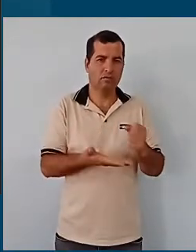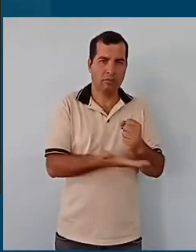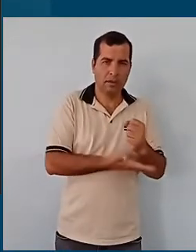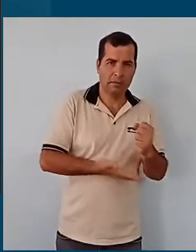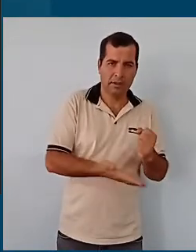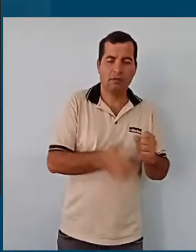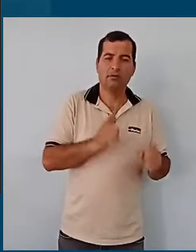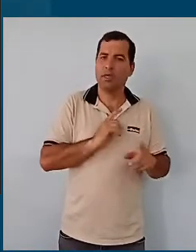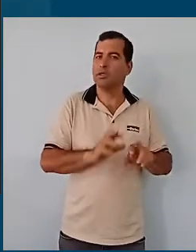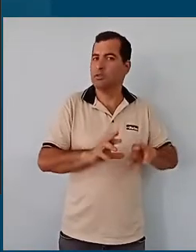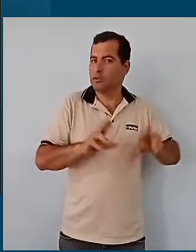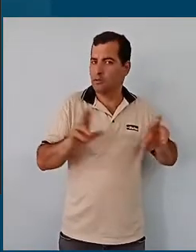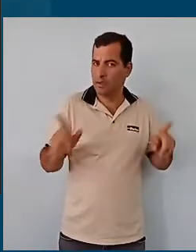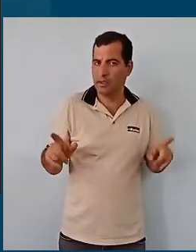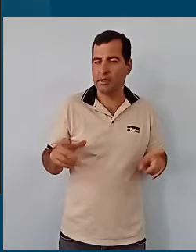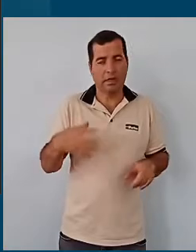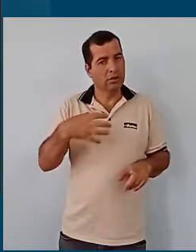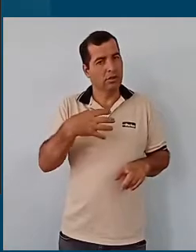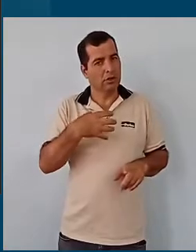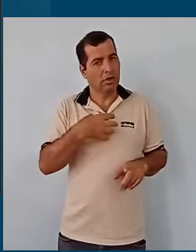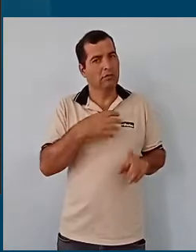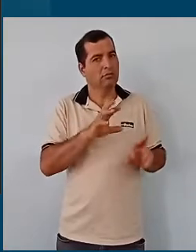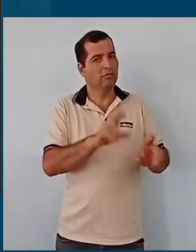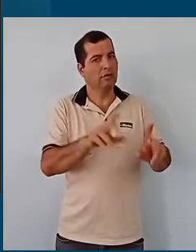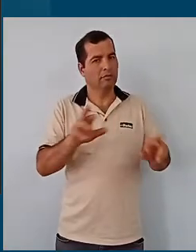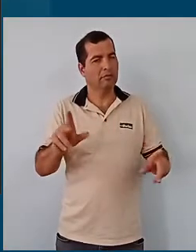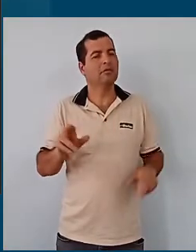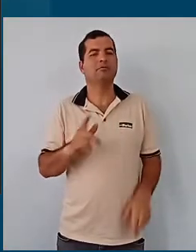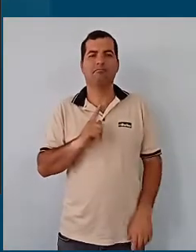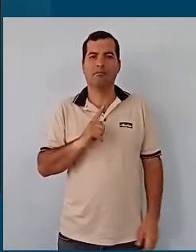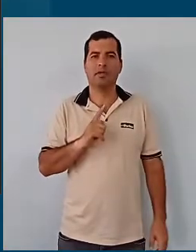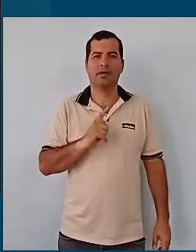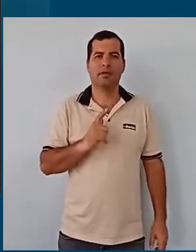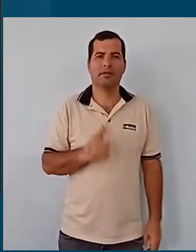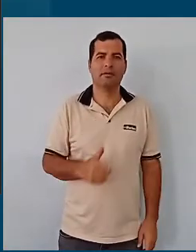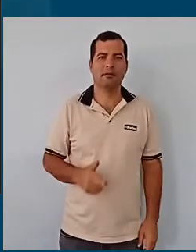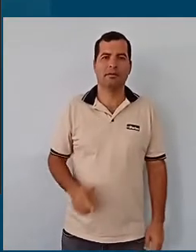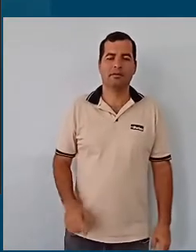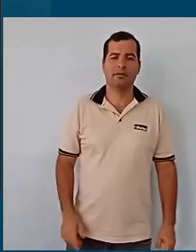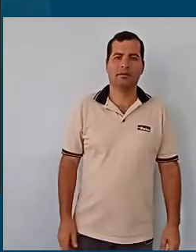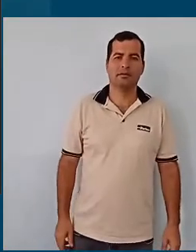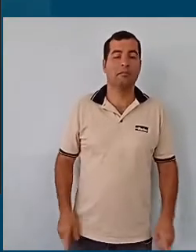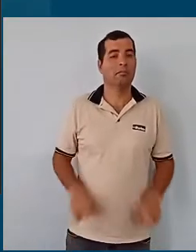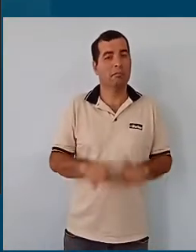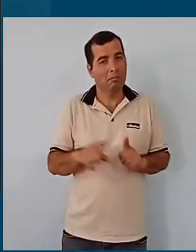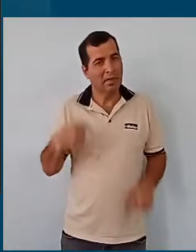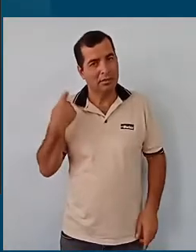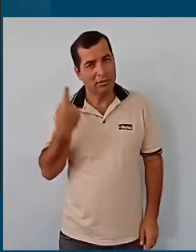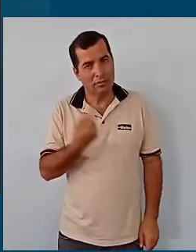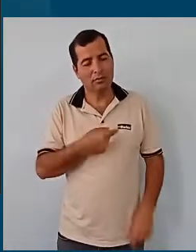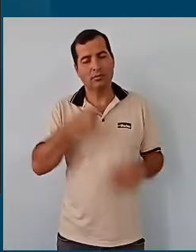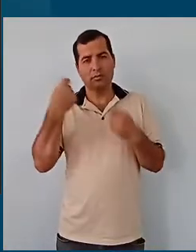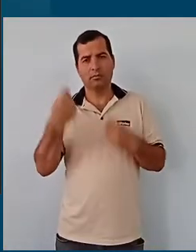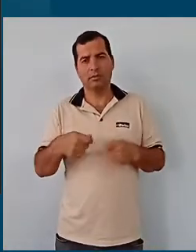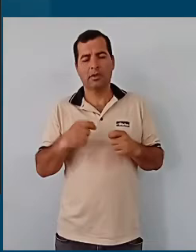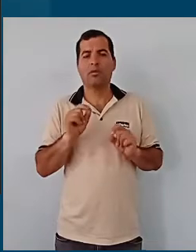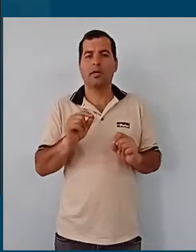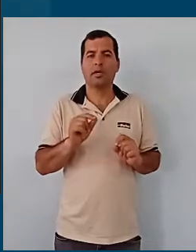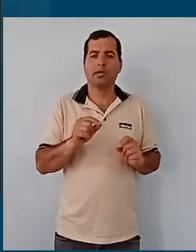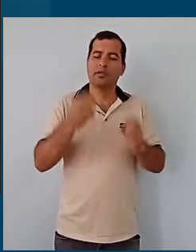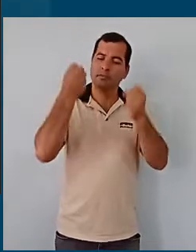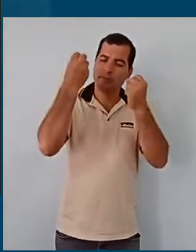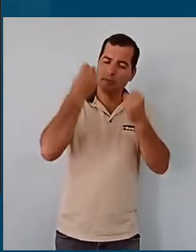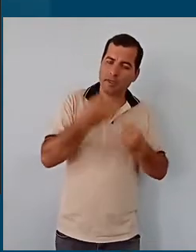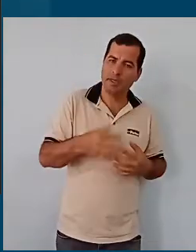próprias características dessas duas etapas, né? Mas eu acho que, como eu estava dizendo, o grande esforço que nós temos que fazer é que, na